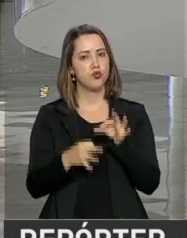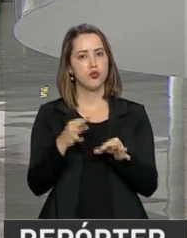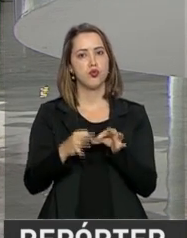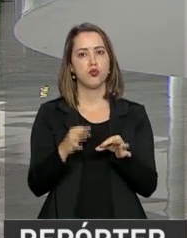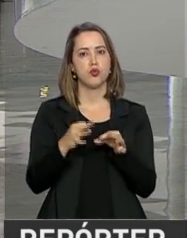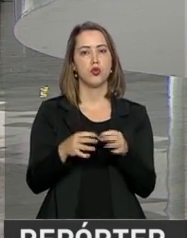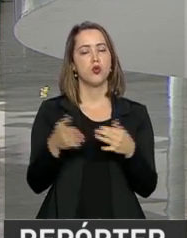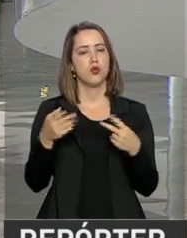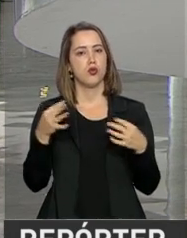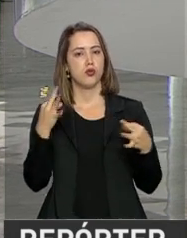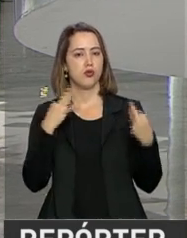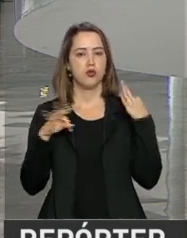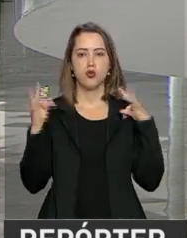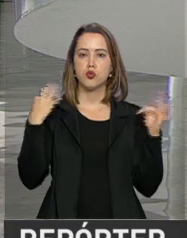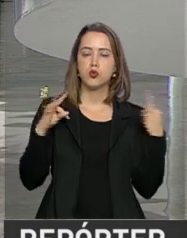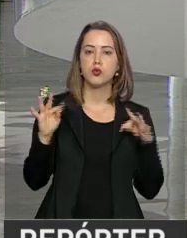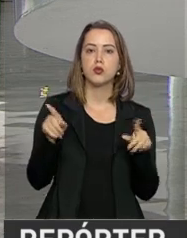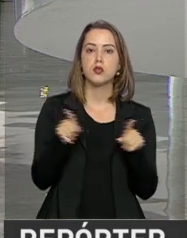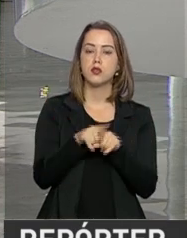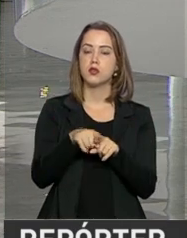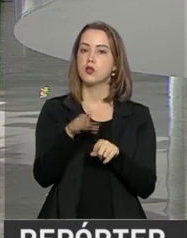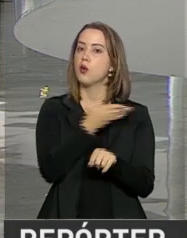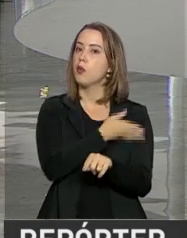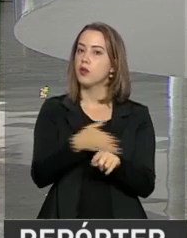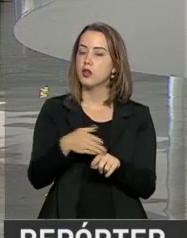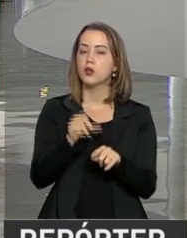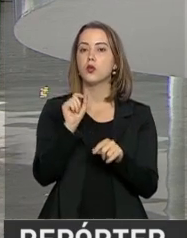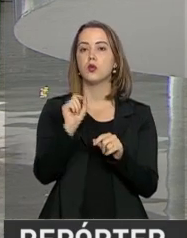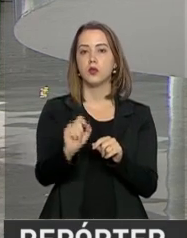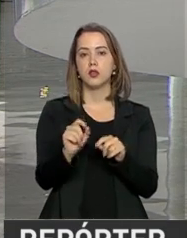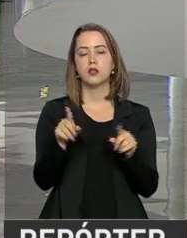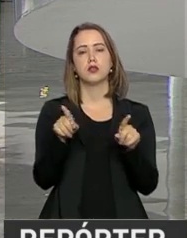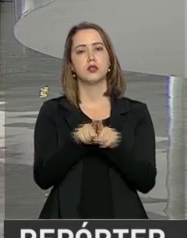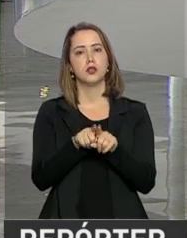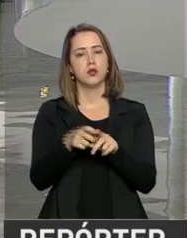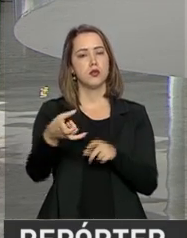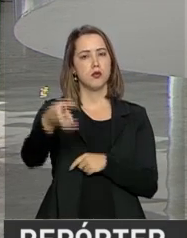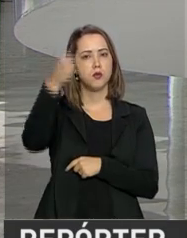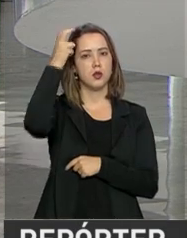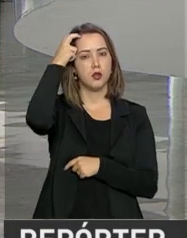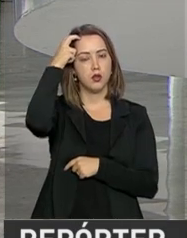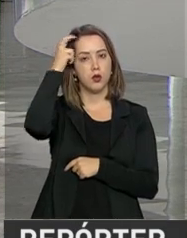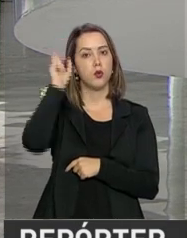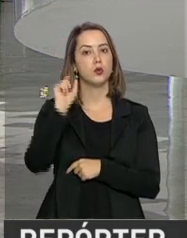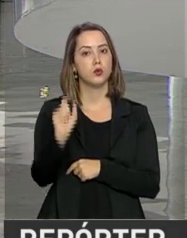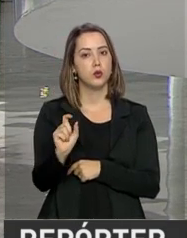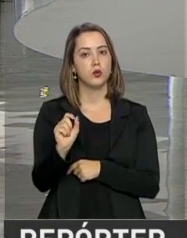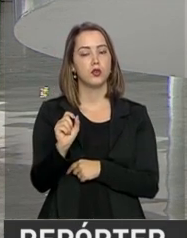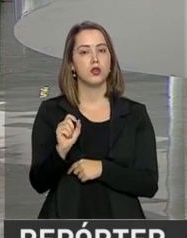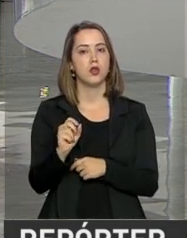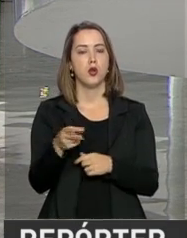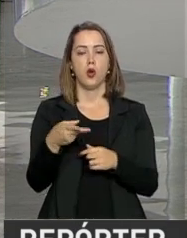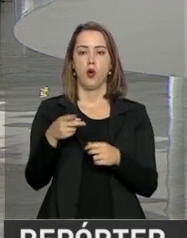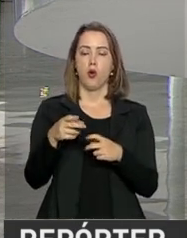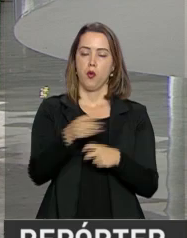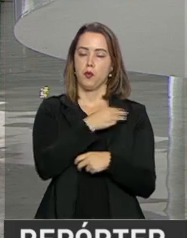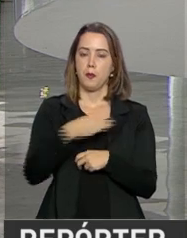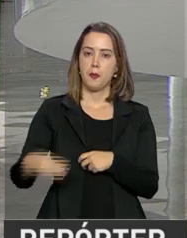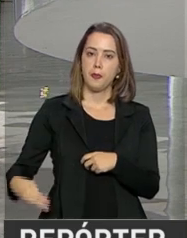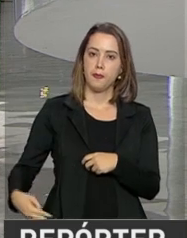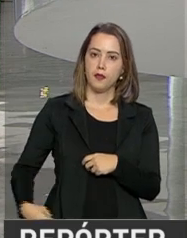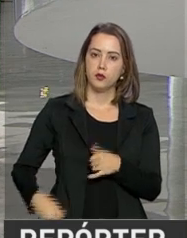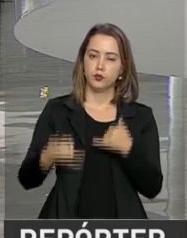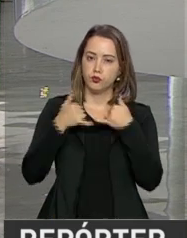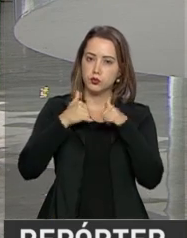Turismo Henrique Eduardo Alves da educação Mendonça Filho da cultura Marcelo calero o ministro de Minas e energia Fernando